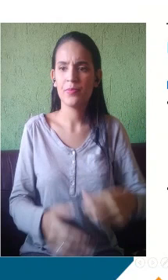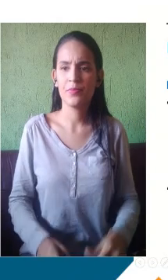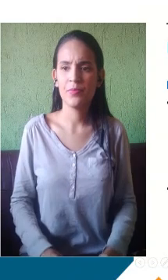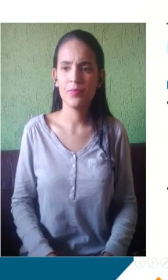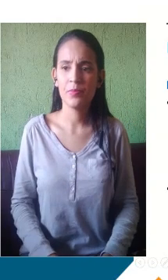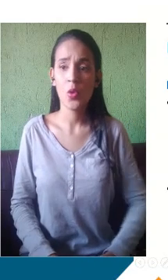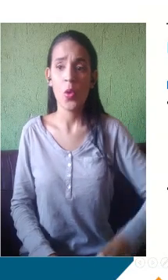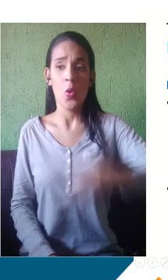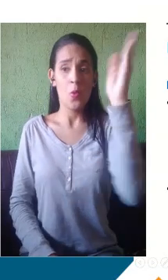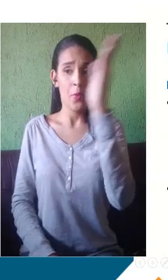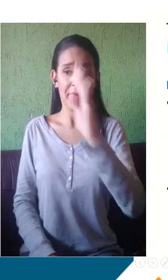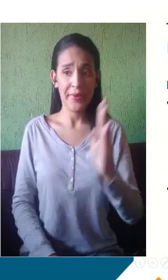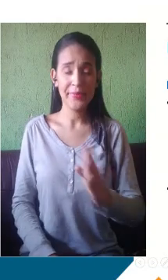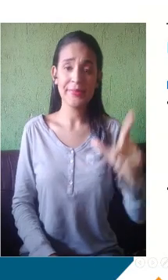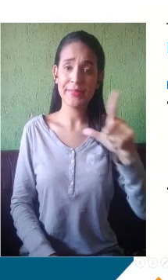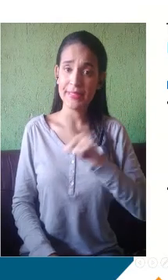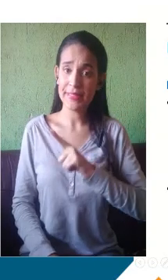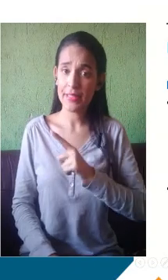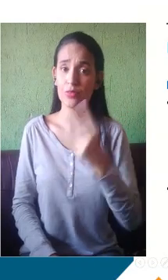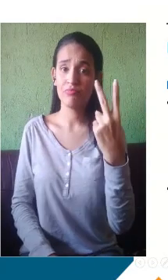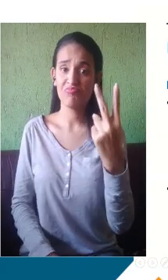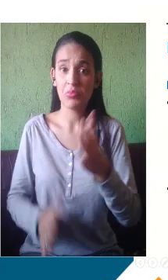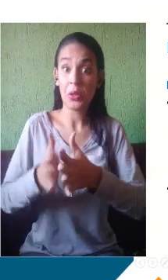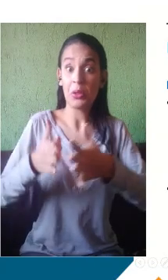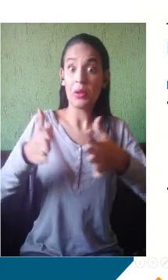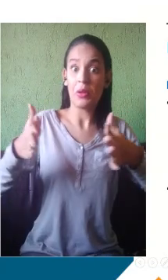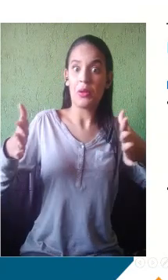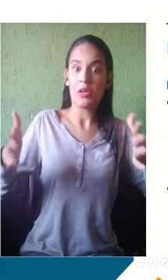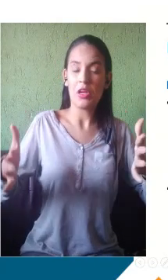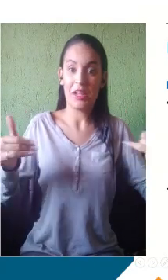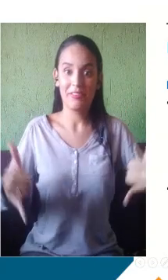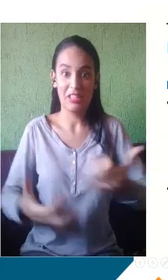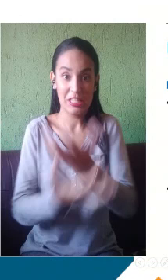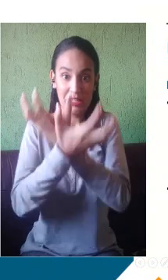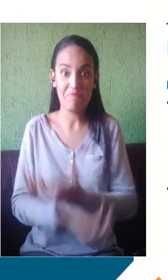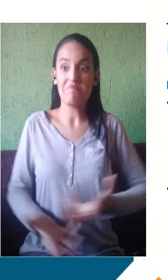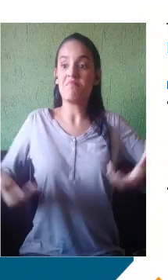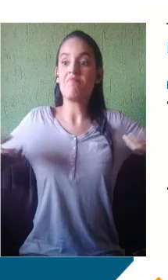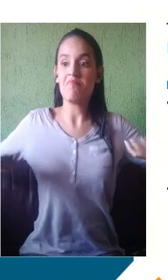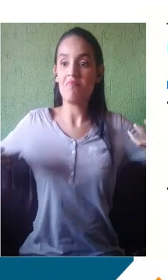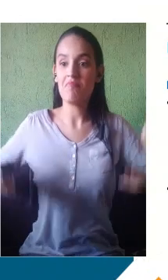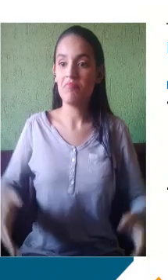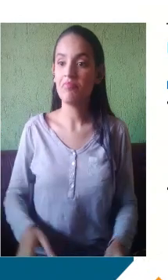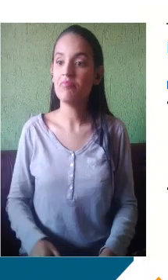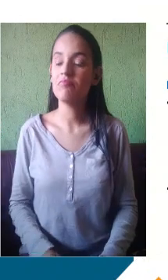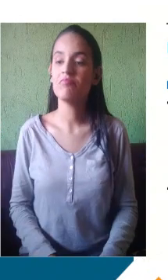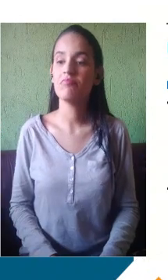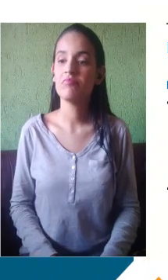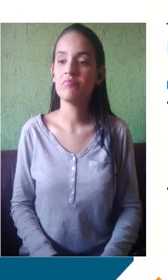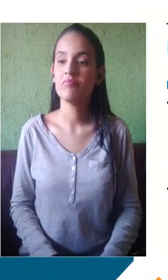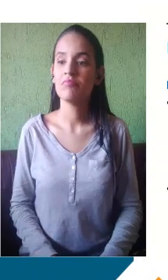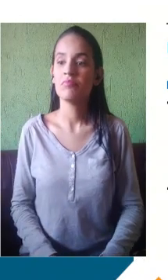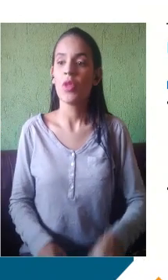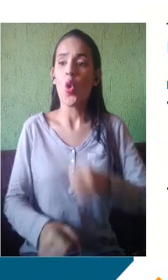corrupção no país. Bem, a temática gira em torno ali, né, da questão das Olimpíadas e da Copa do Mundo. A gente vê que o